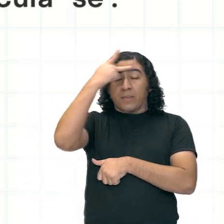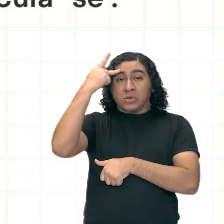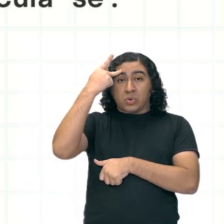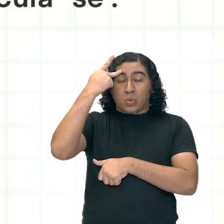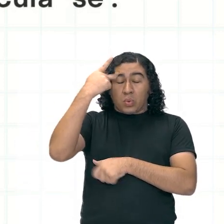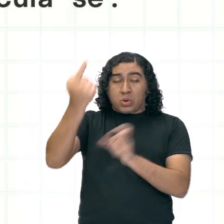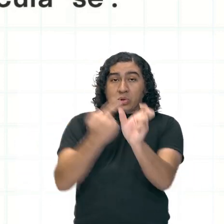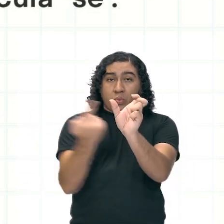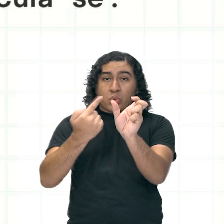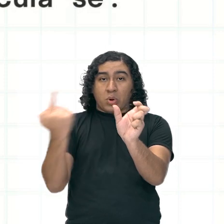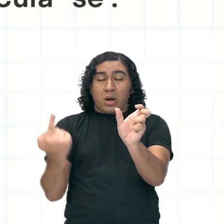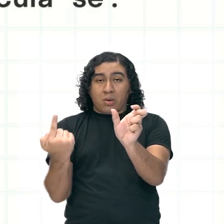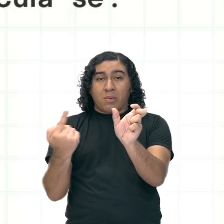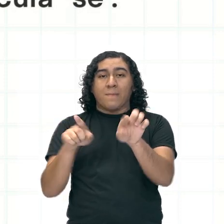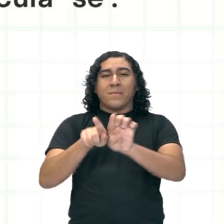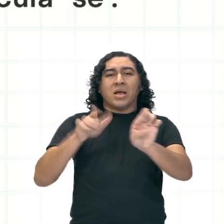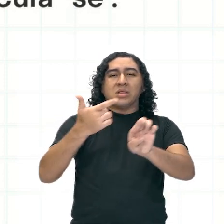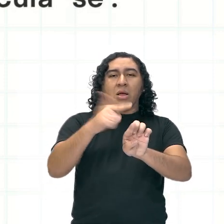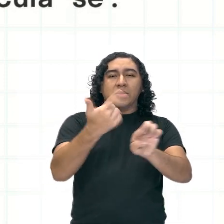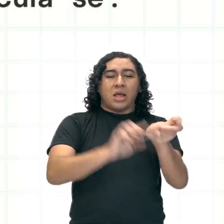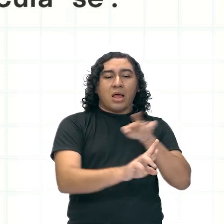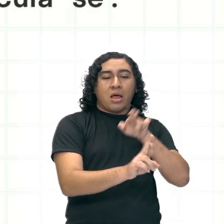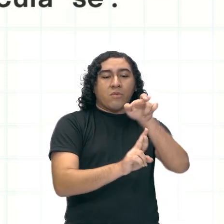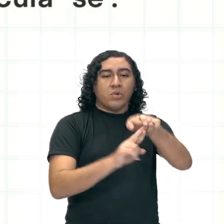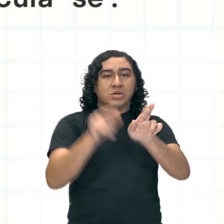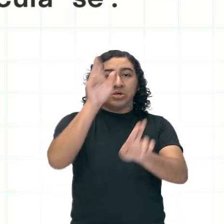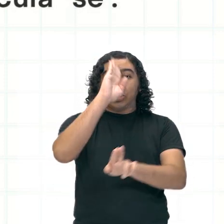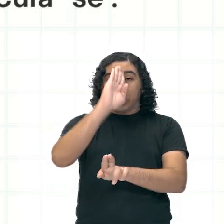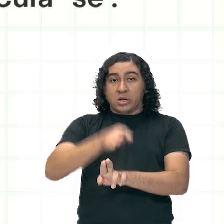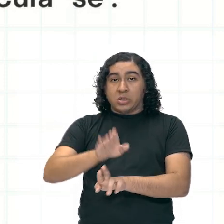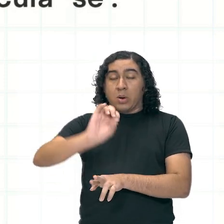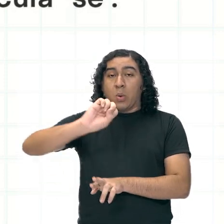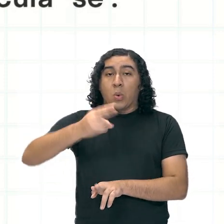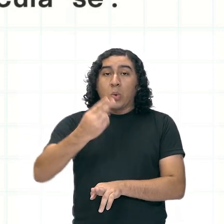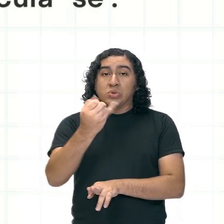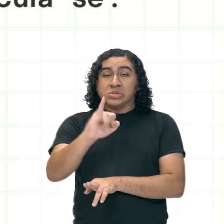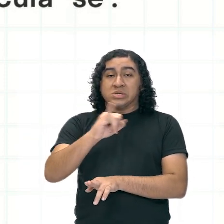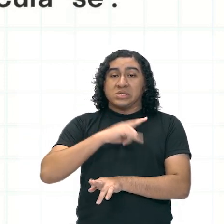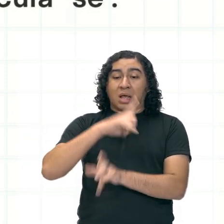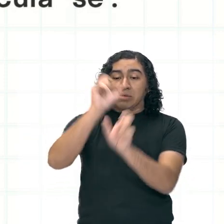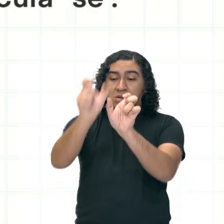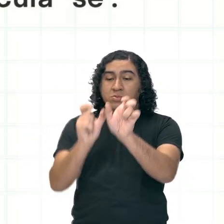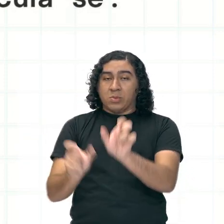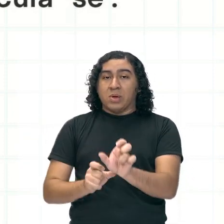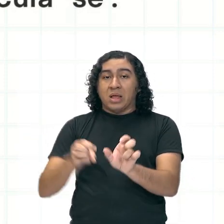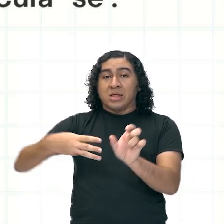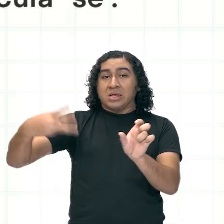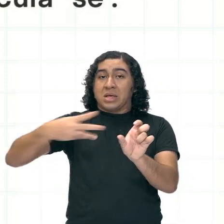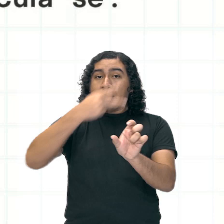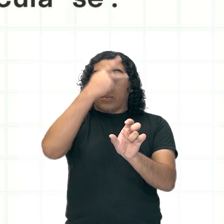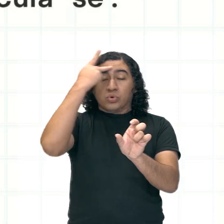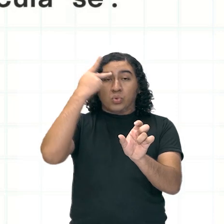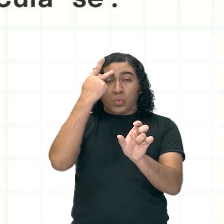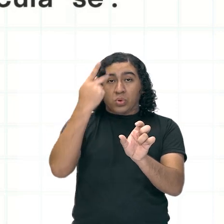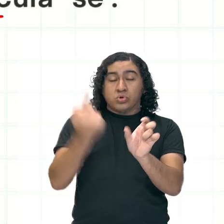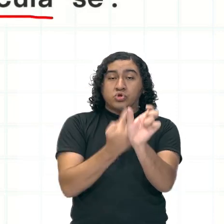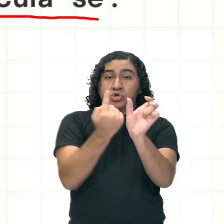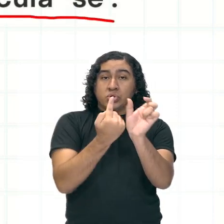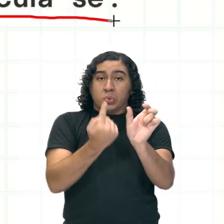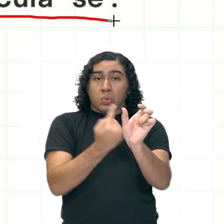pessoa do plural, sem fazer referência ao sujeito, ou quando ele for flexionado na terceira pessoa do